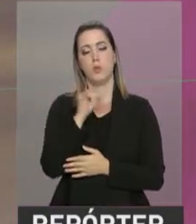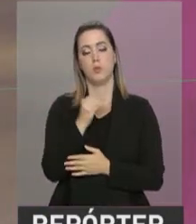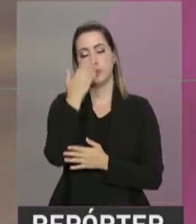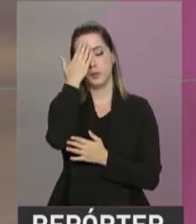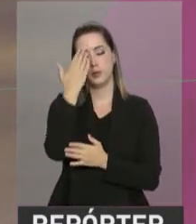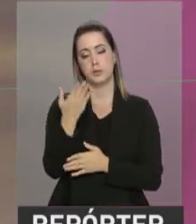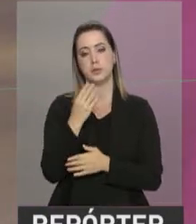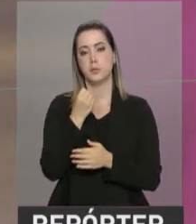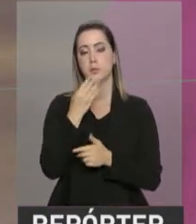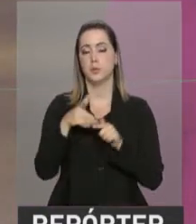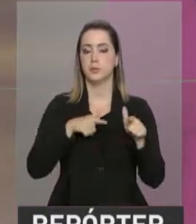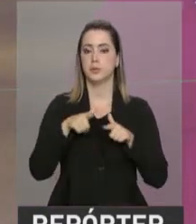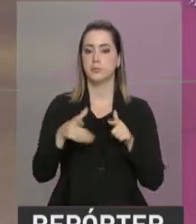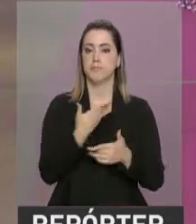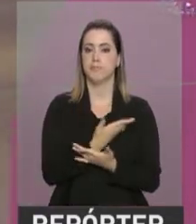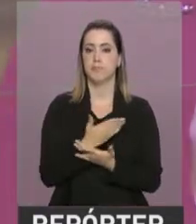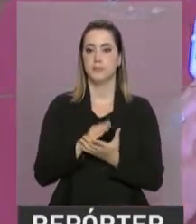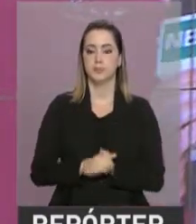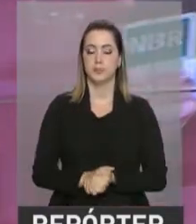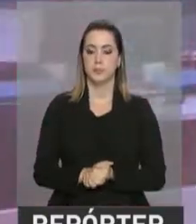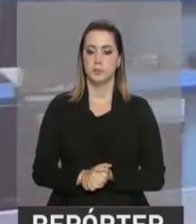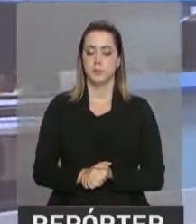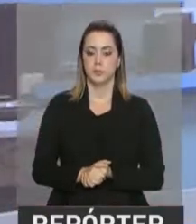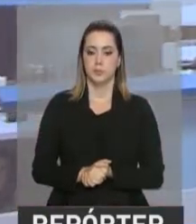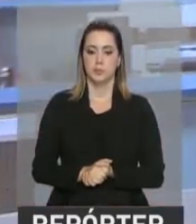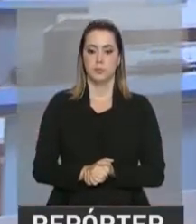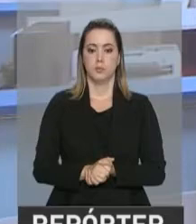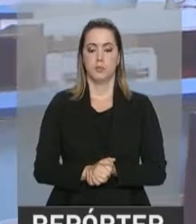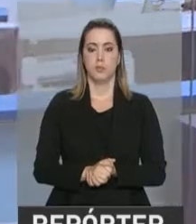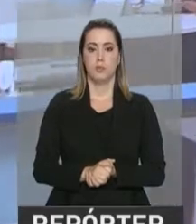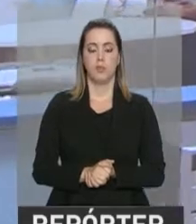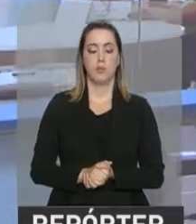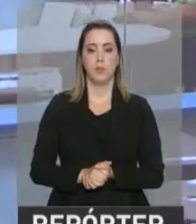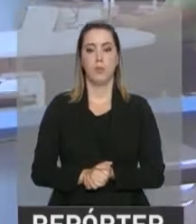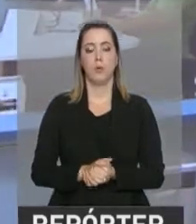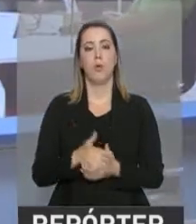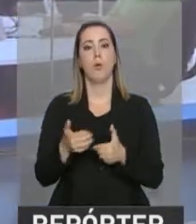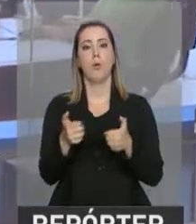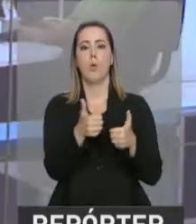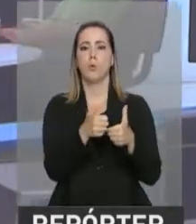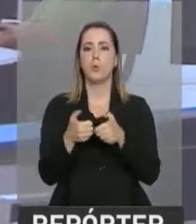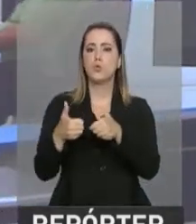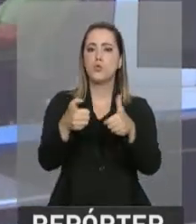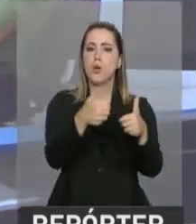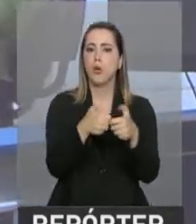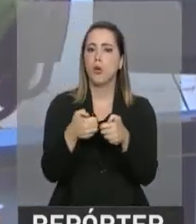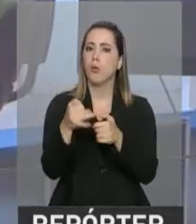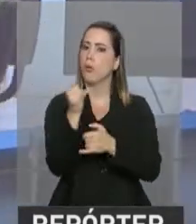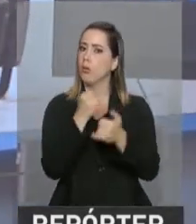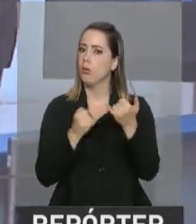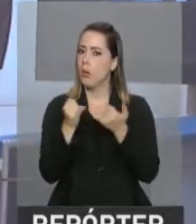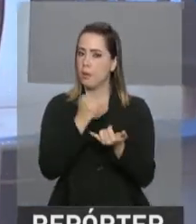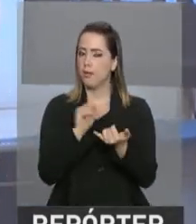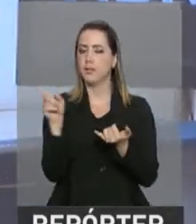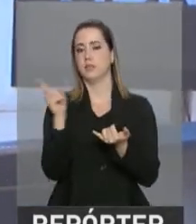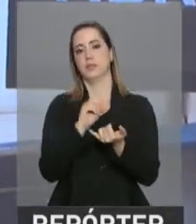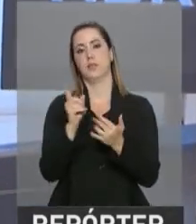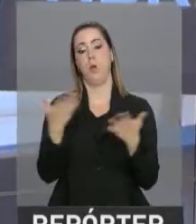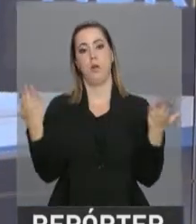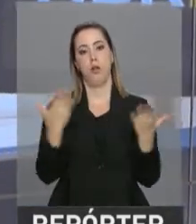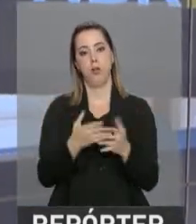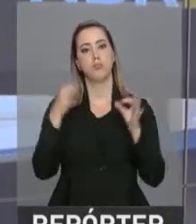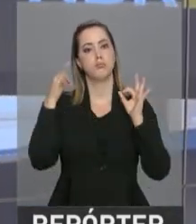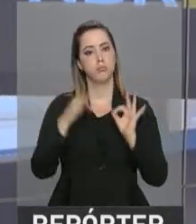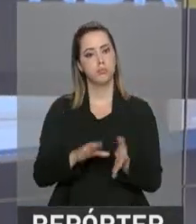pelas informações bom trabalho pra você aí os jogos eletrônicos deixaram de ser uma brincadeira para muitos brasileiros e passaram a